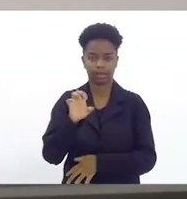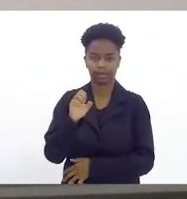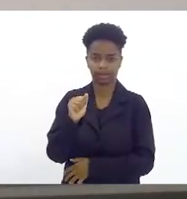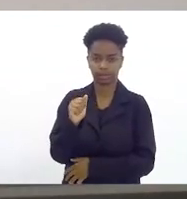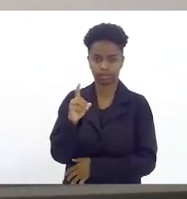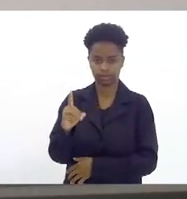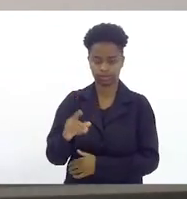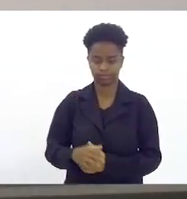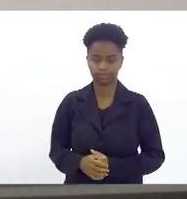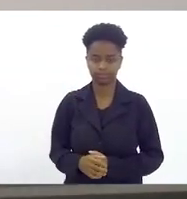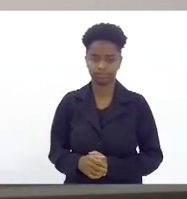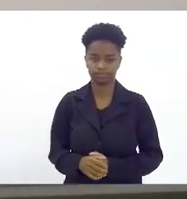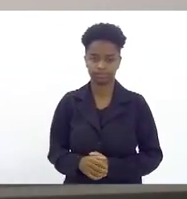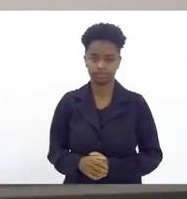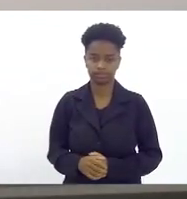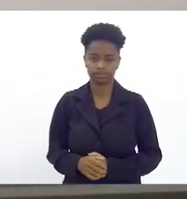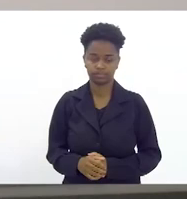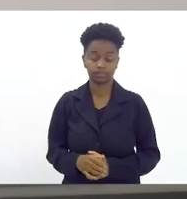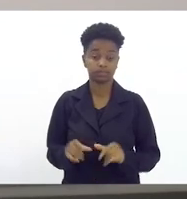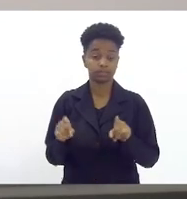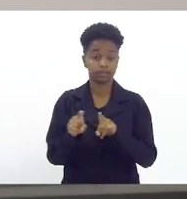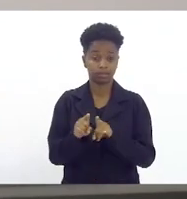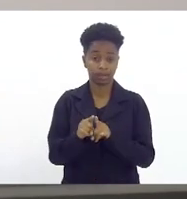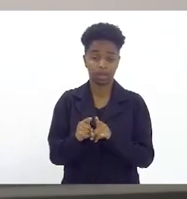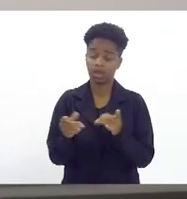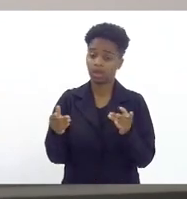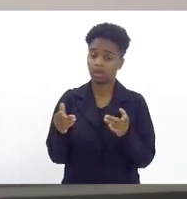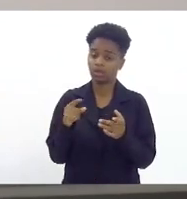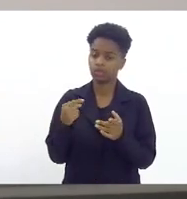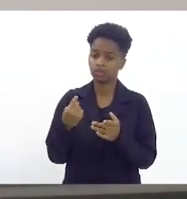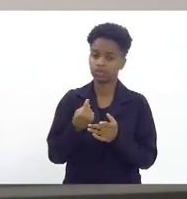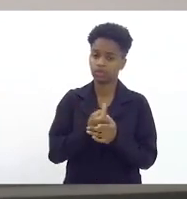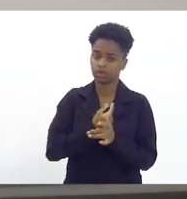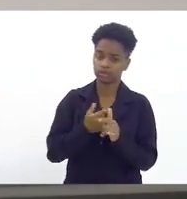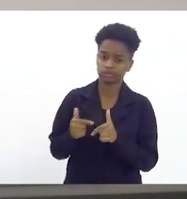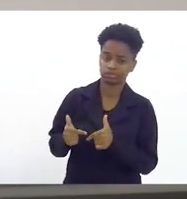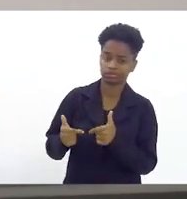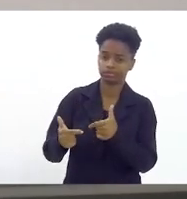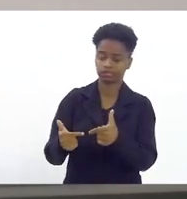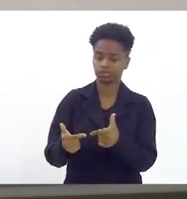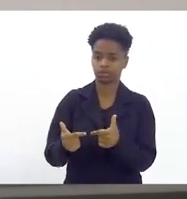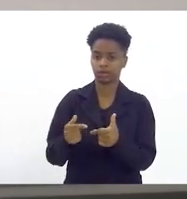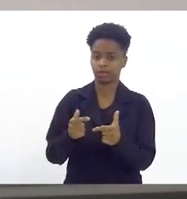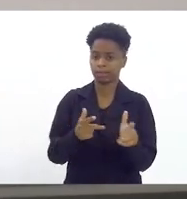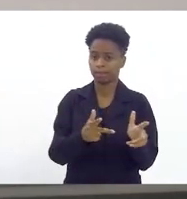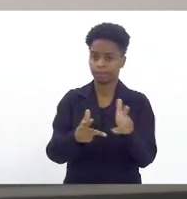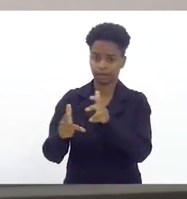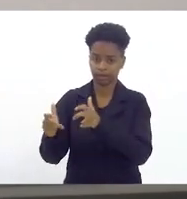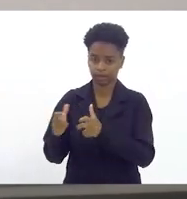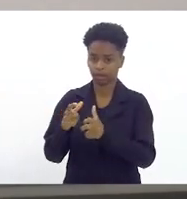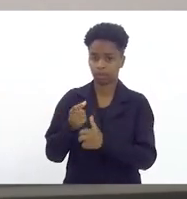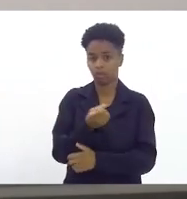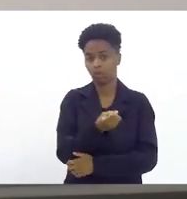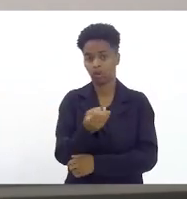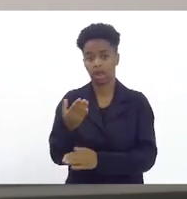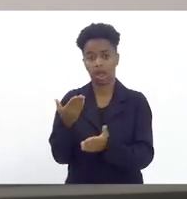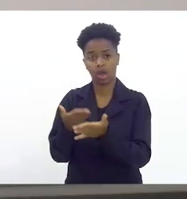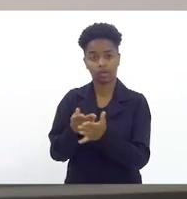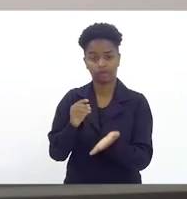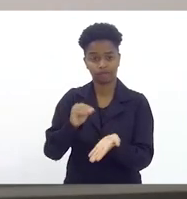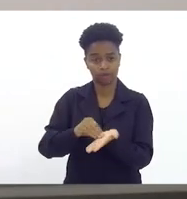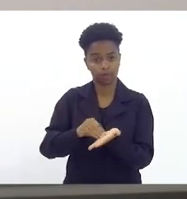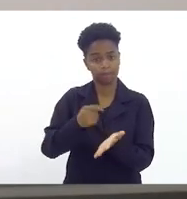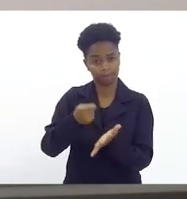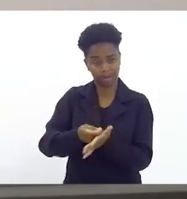e a o que a gente acaba na fase de execução do processo constatando do número de aulas não pagas